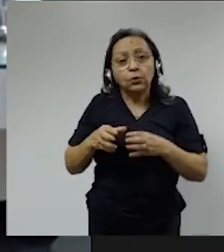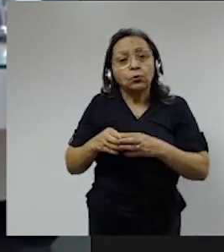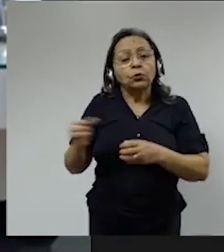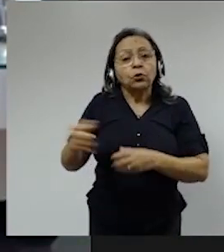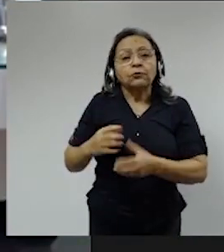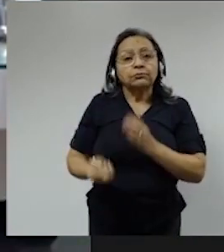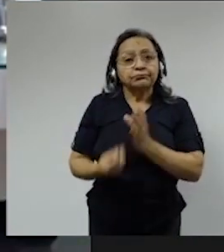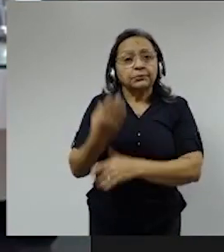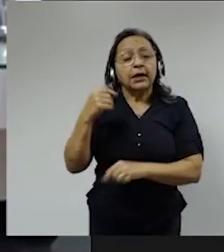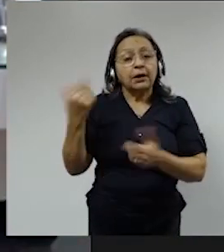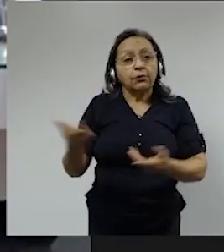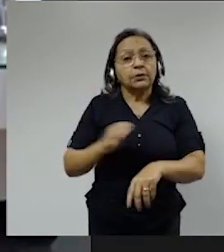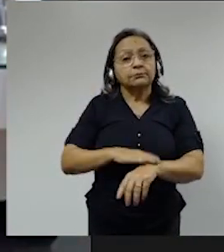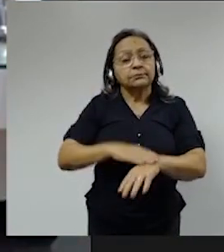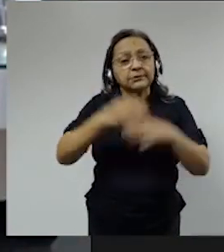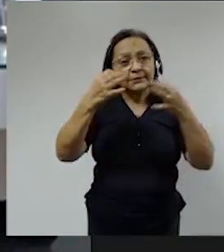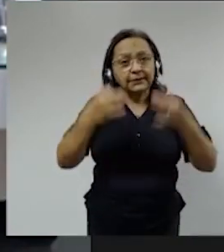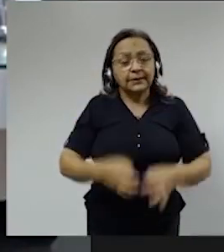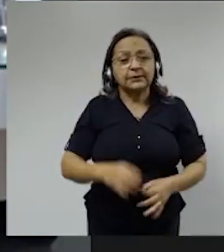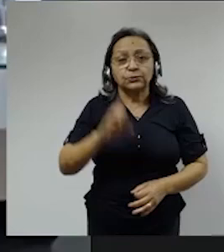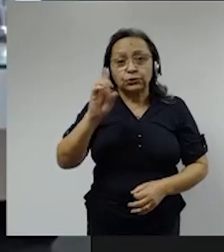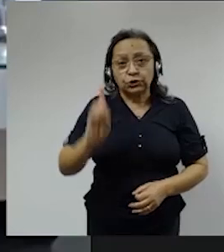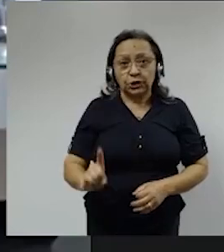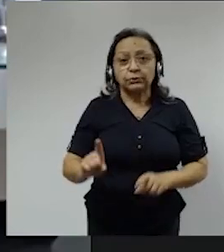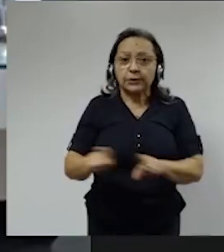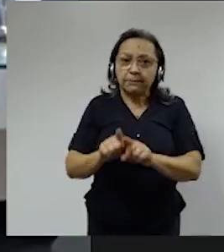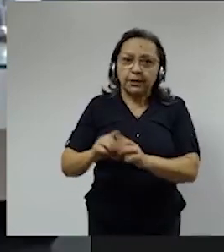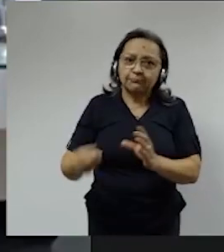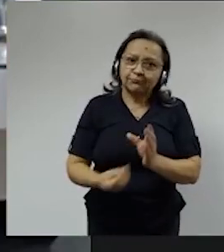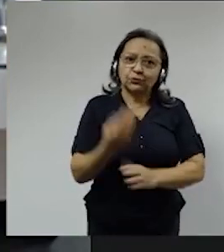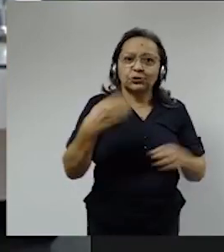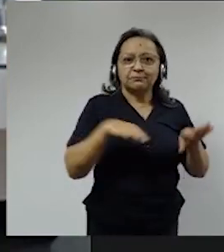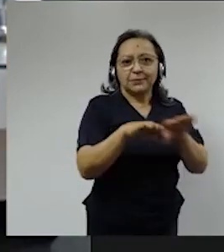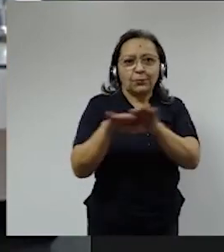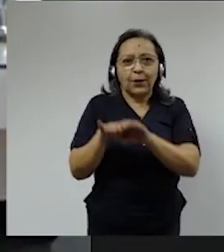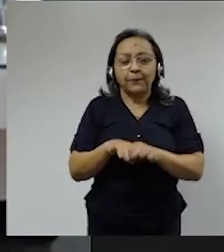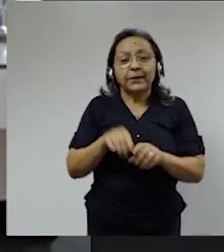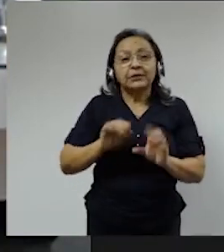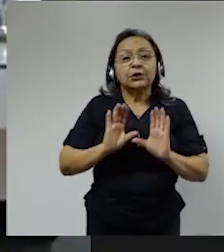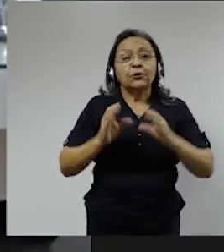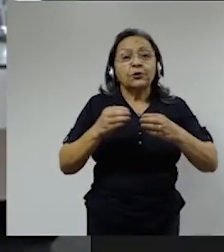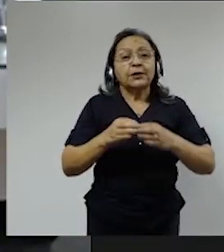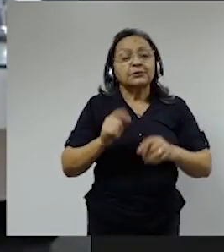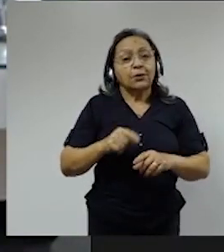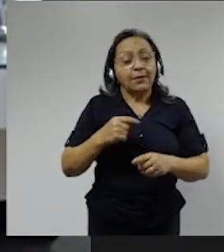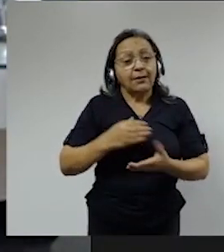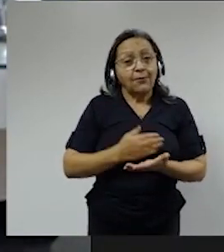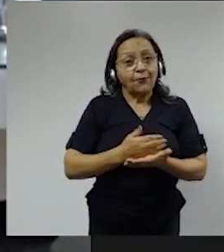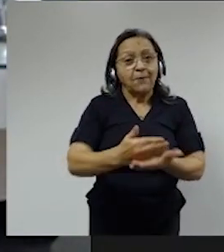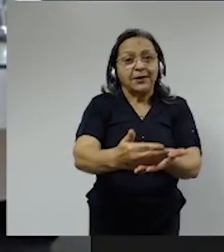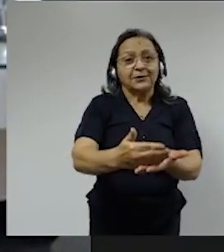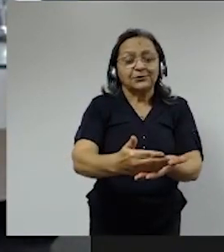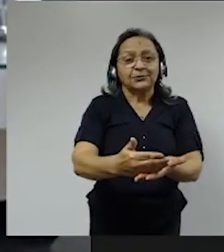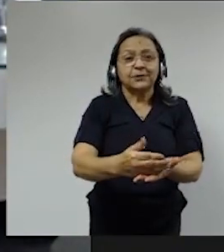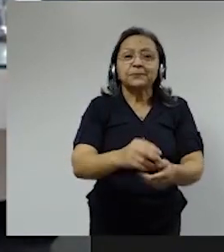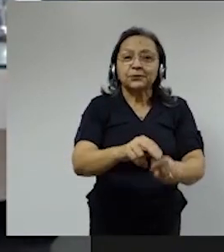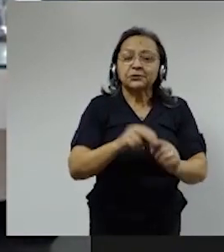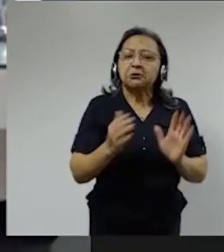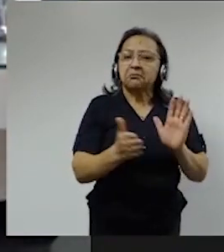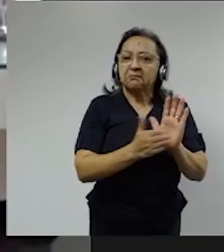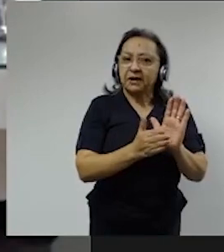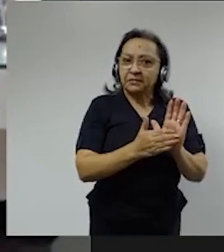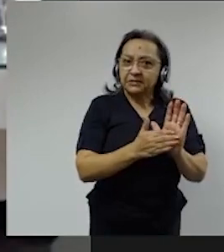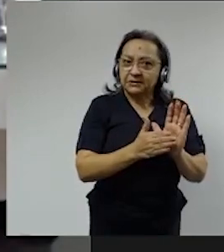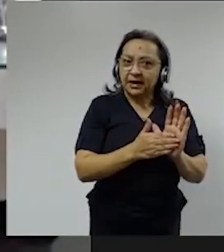agora, com certeza, é a hora do direito surgir. Esse congresso é uma iniciativa que já dá esse pontapé, e por isso eu quero